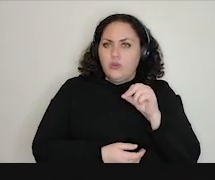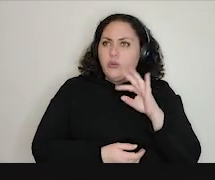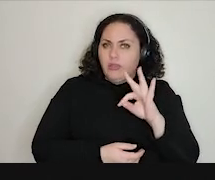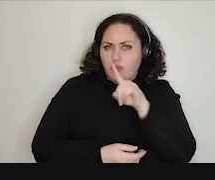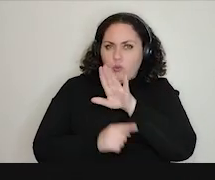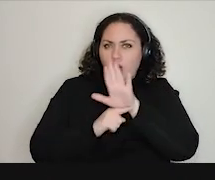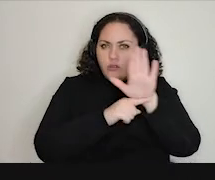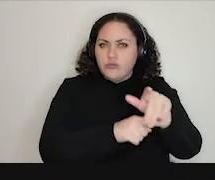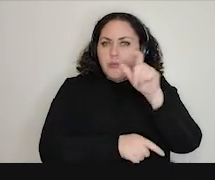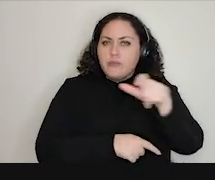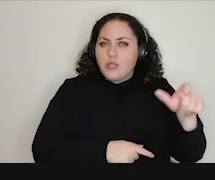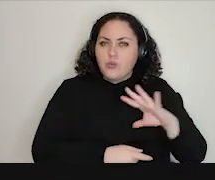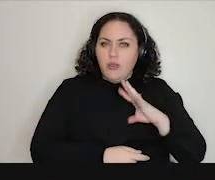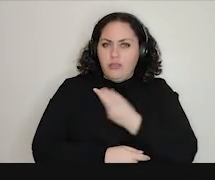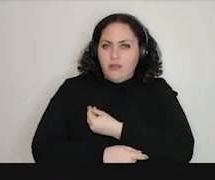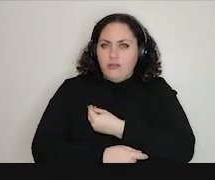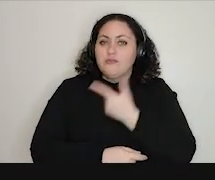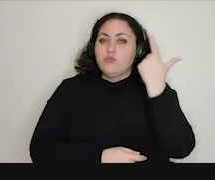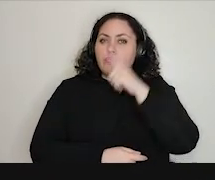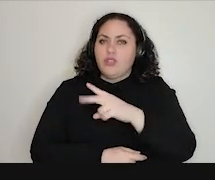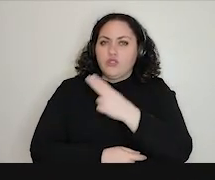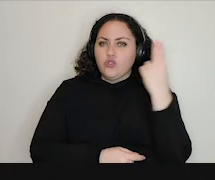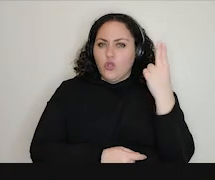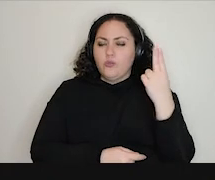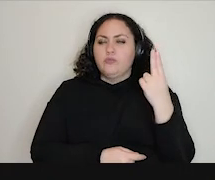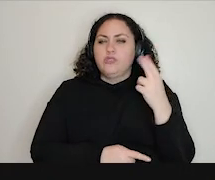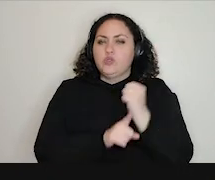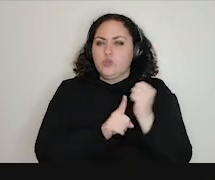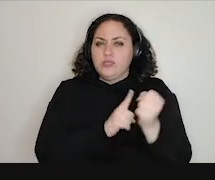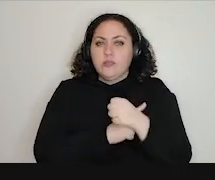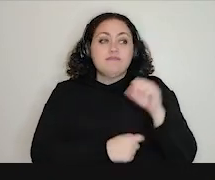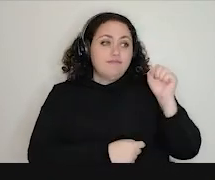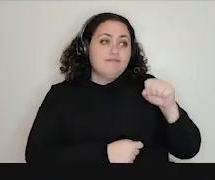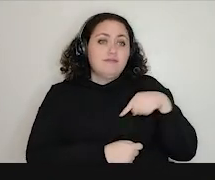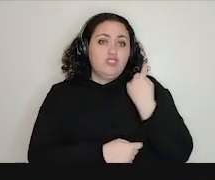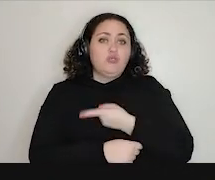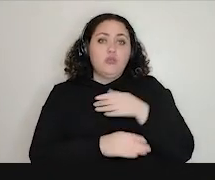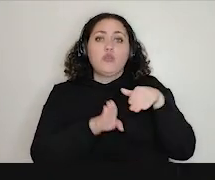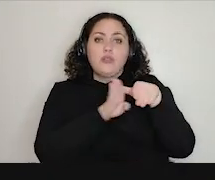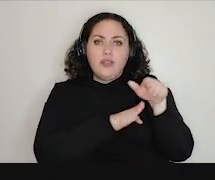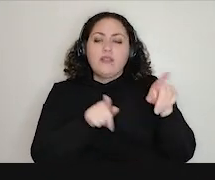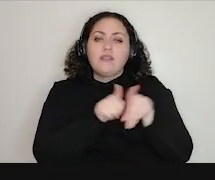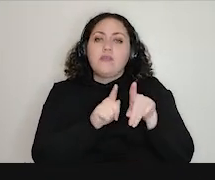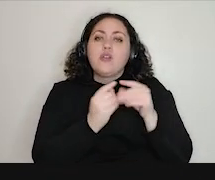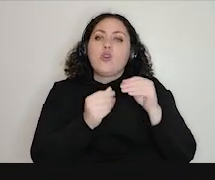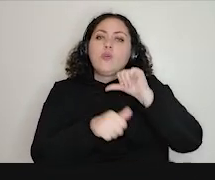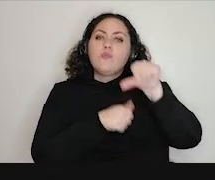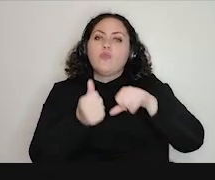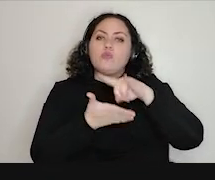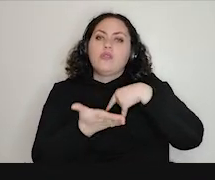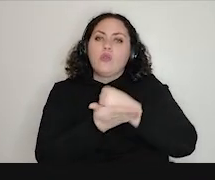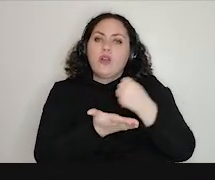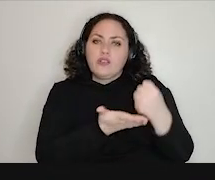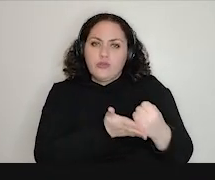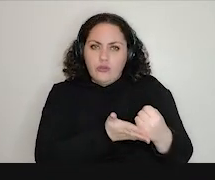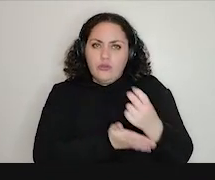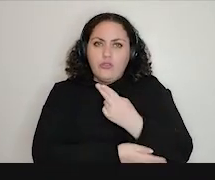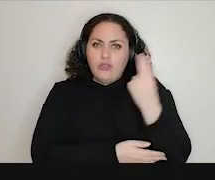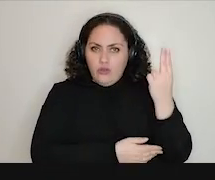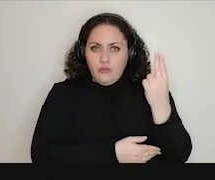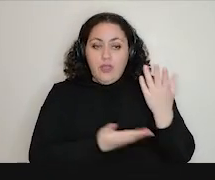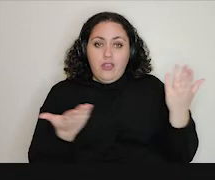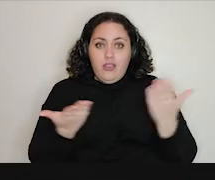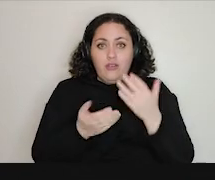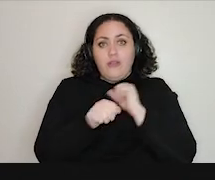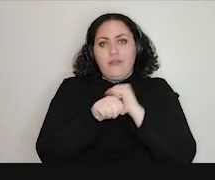conseguirem o nome social? Sim, a gente orienta tanto o nome social quanto a retificação do registro civil. Né? Agora, no contexto de pandemia,